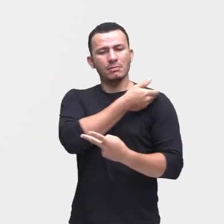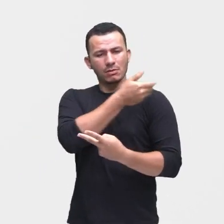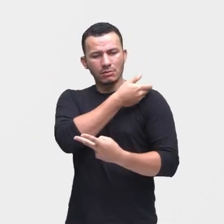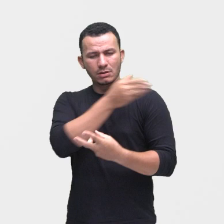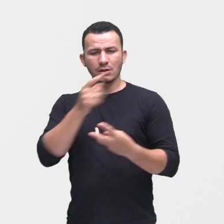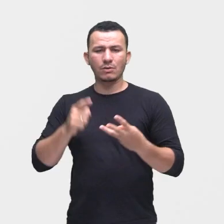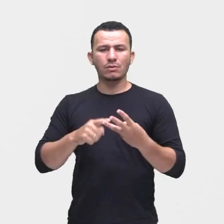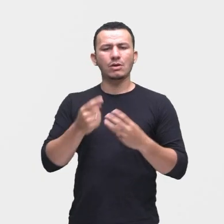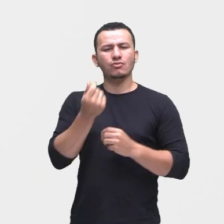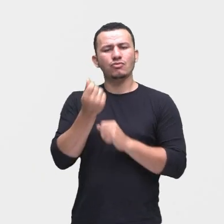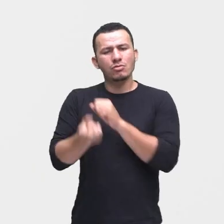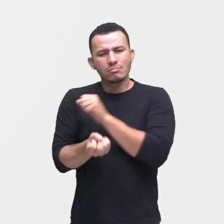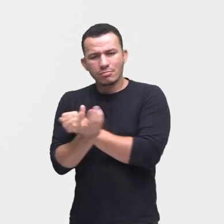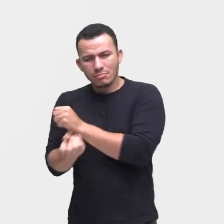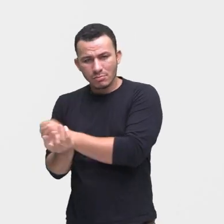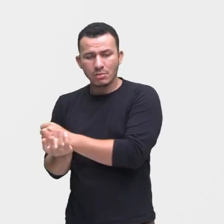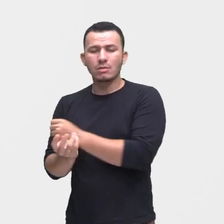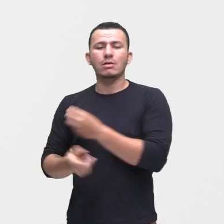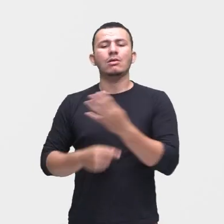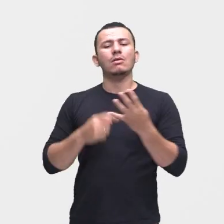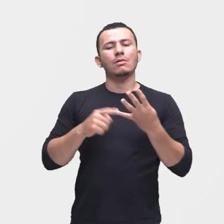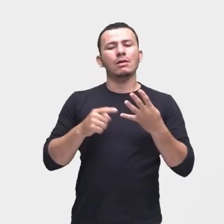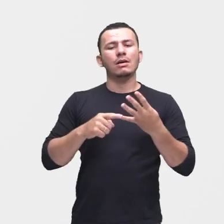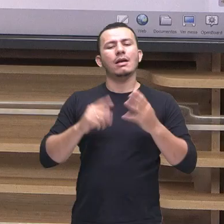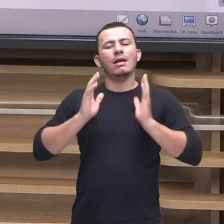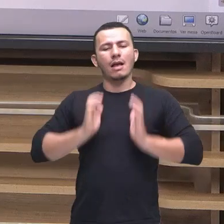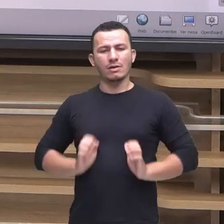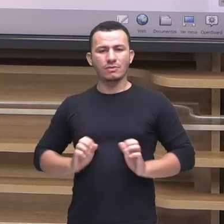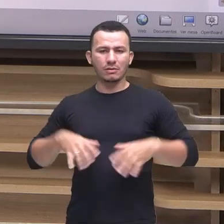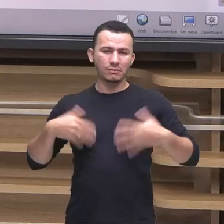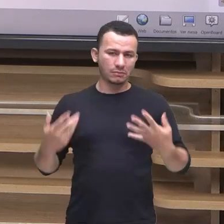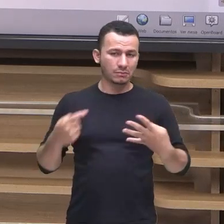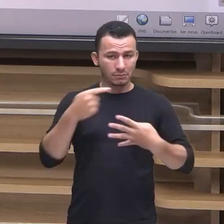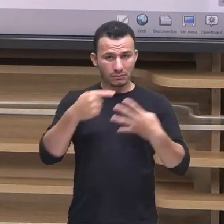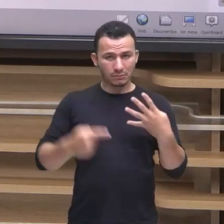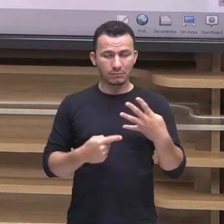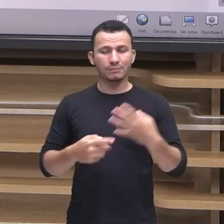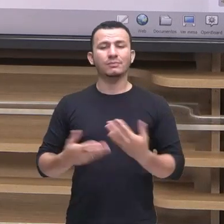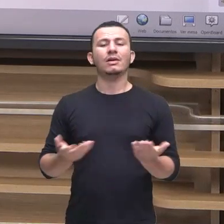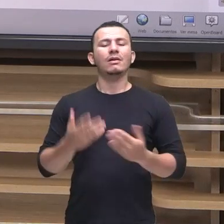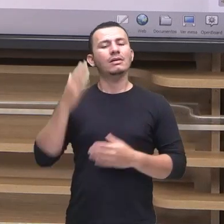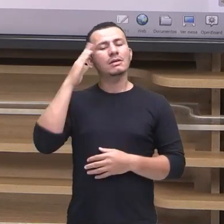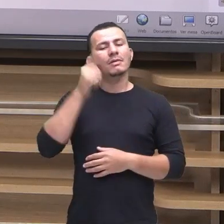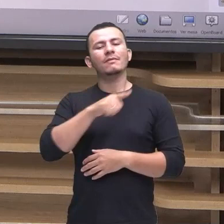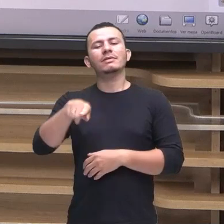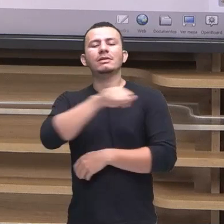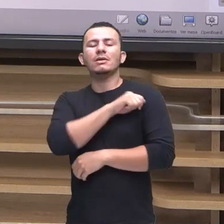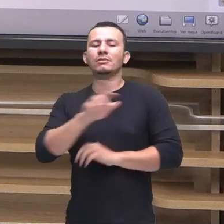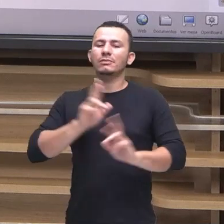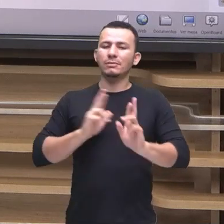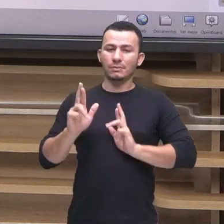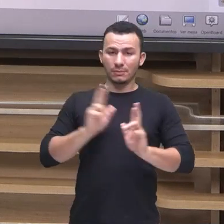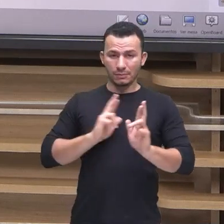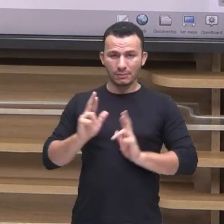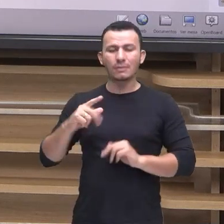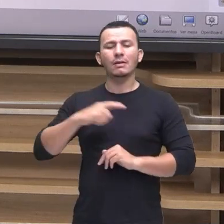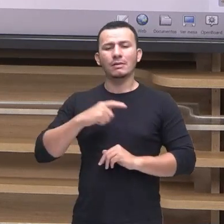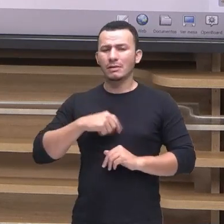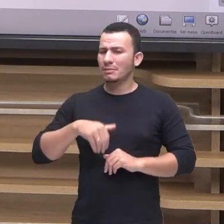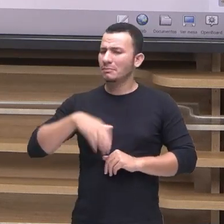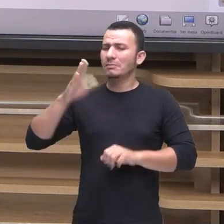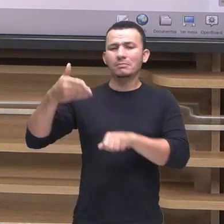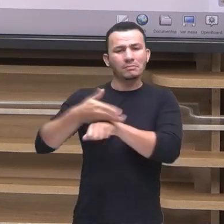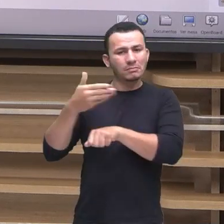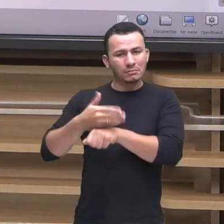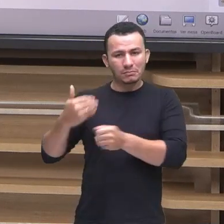C, propina ou letra D, ética? E vamos ver aqui, acompanhar a resposta de vocês no chat. Houve bastante